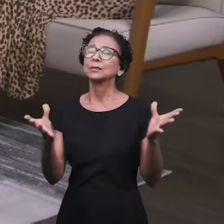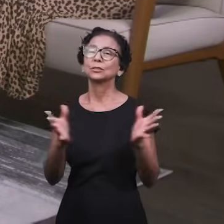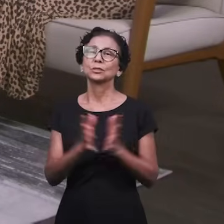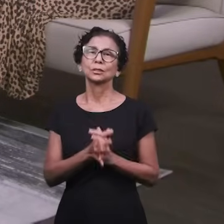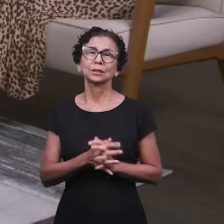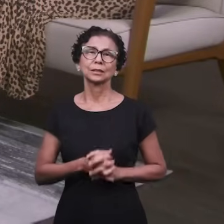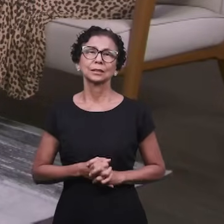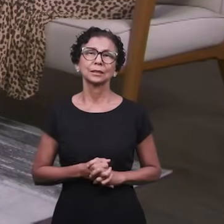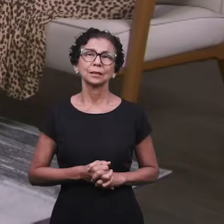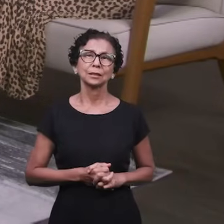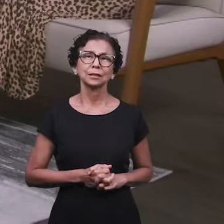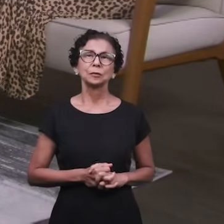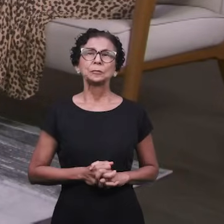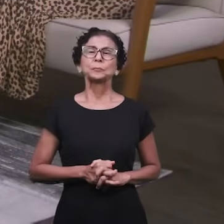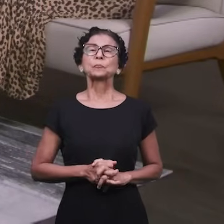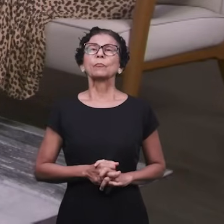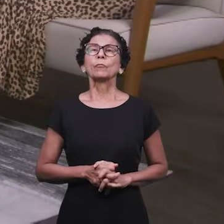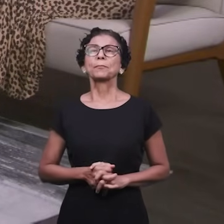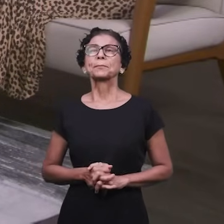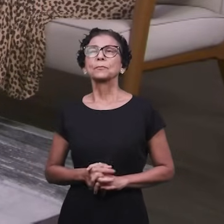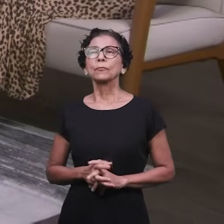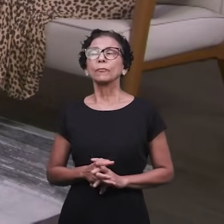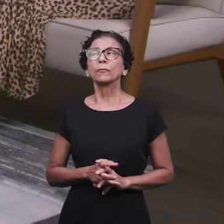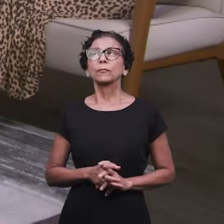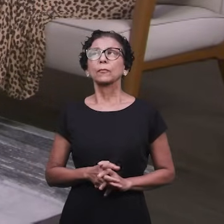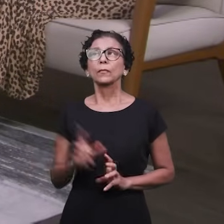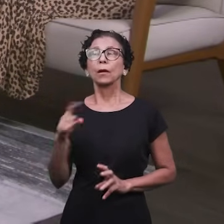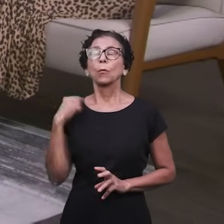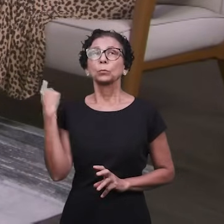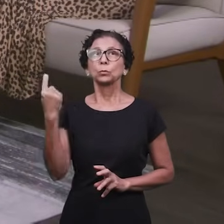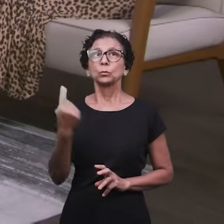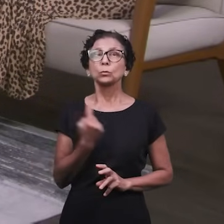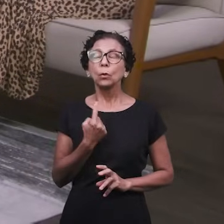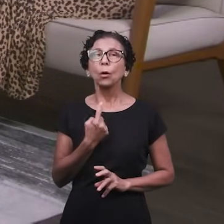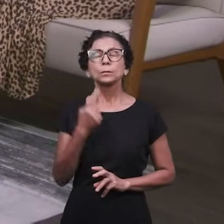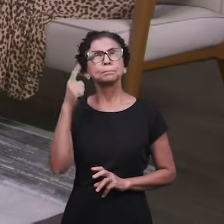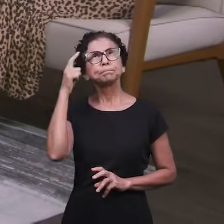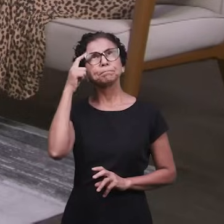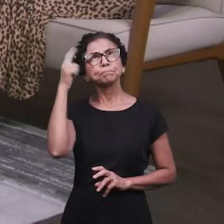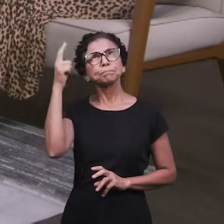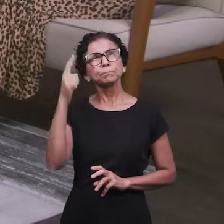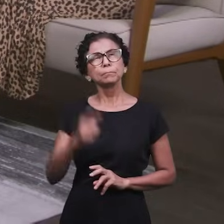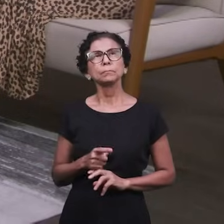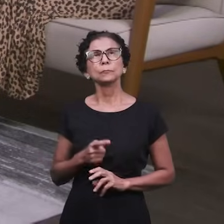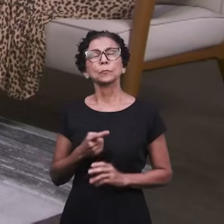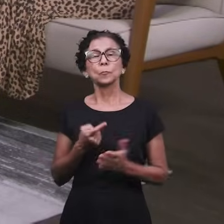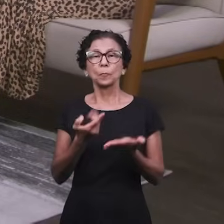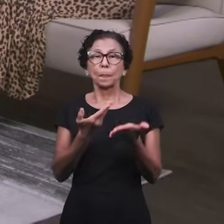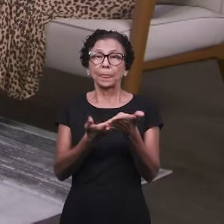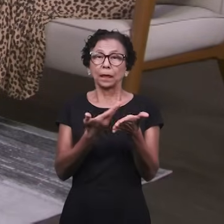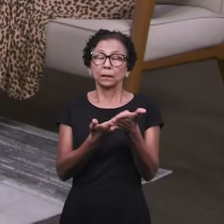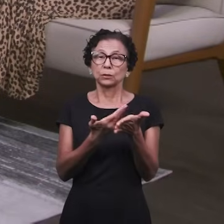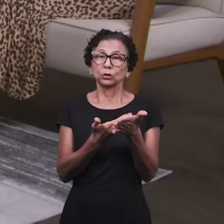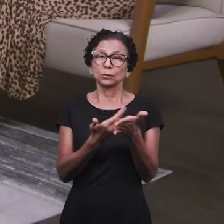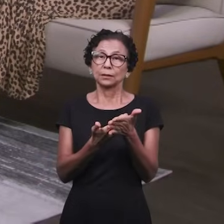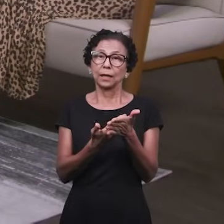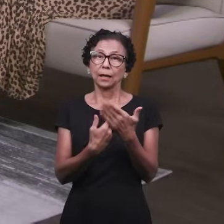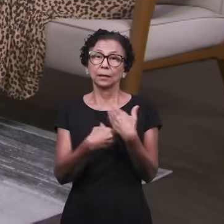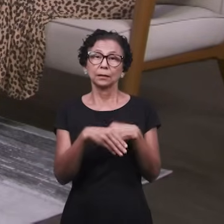primeiro para nós, né? Toda vez que a gente está escalada para dar uma aula, primeiro a aprender somos nós, né? Que estamos ali